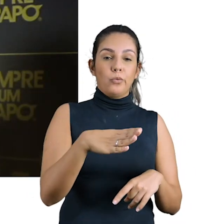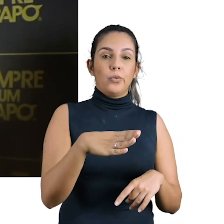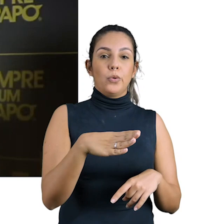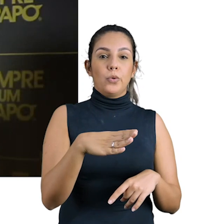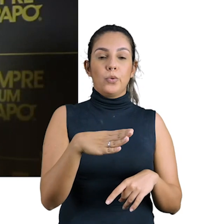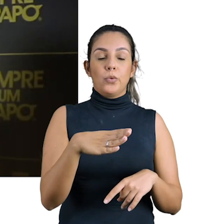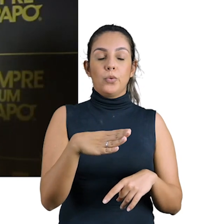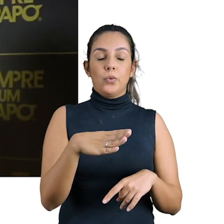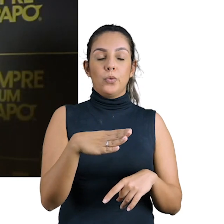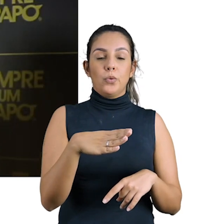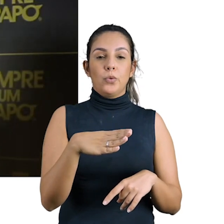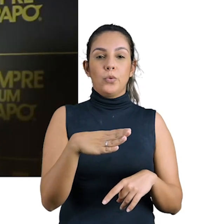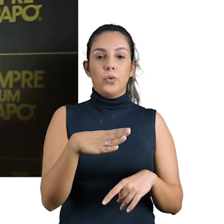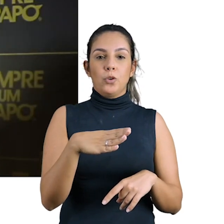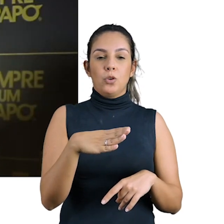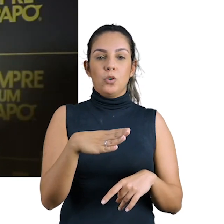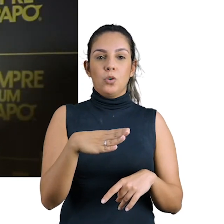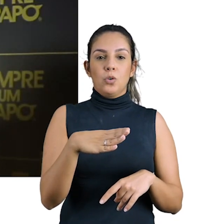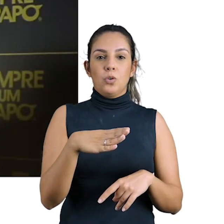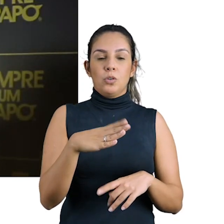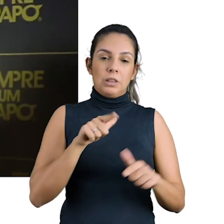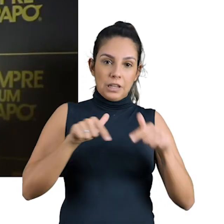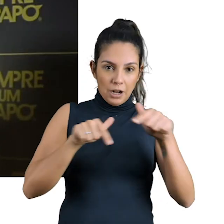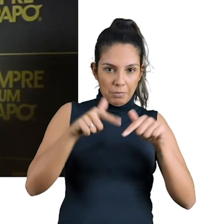de um novo